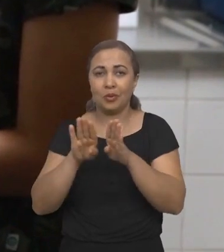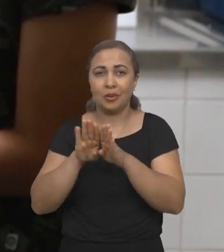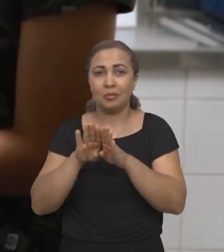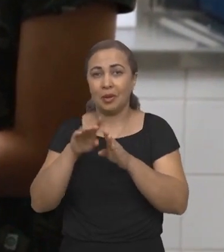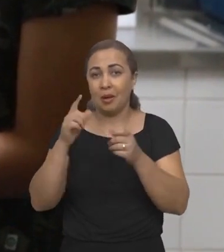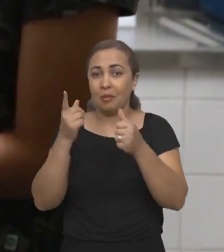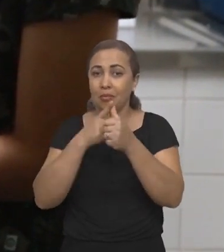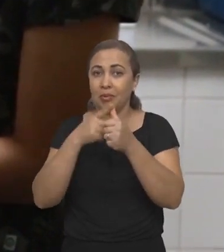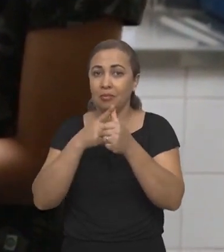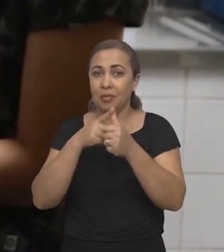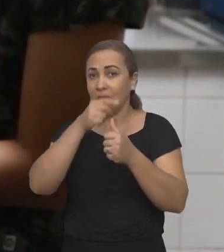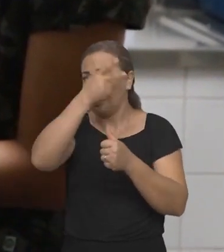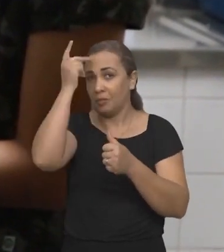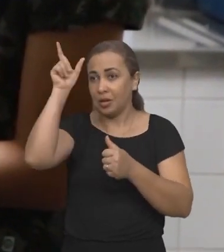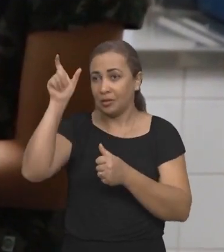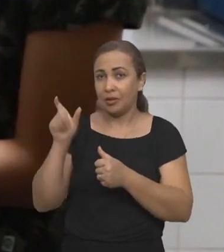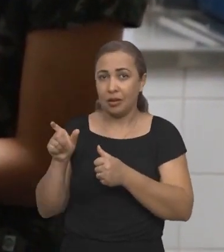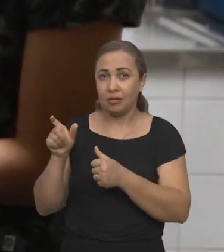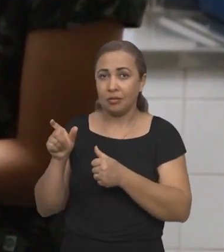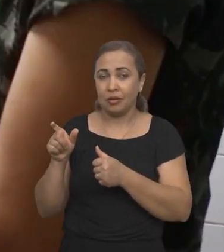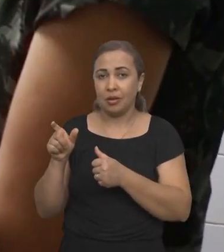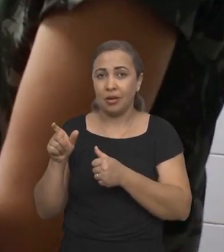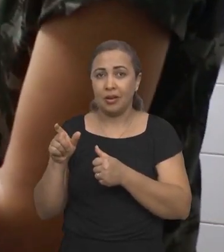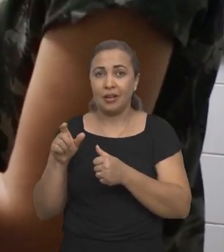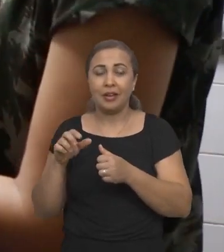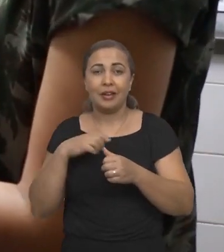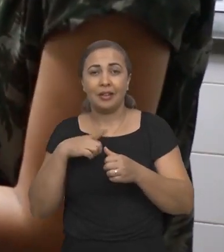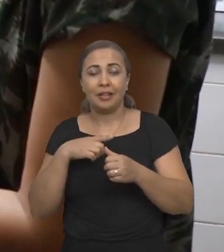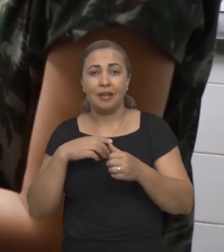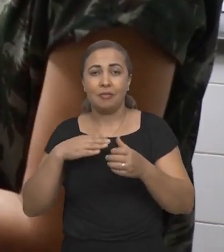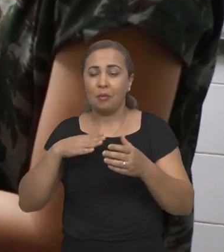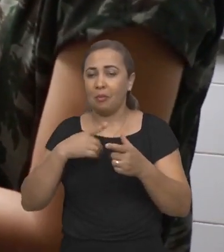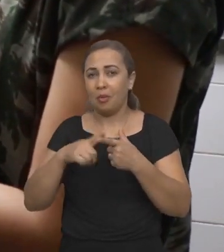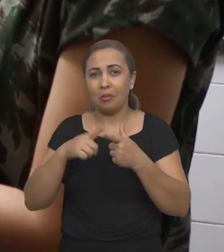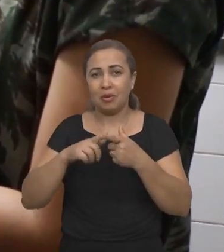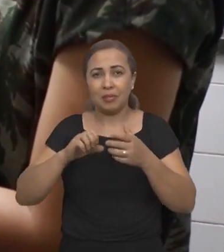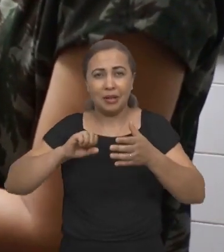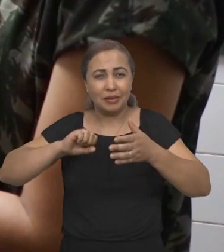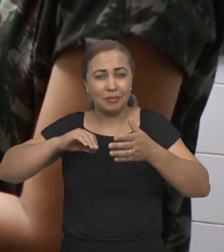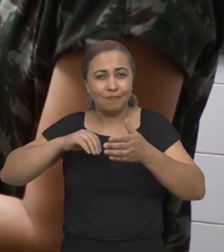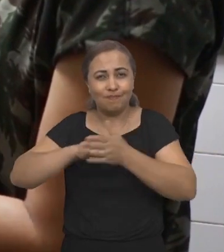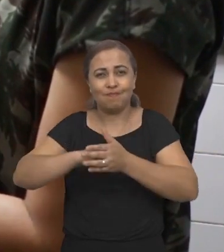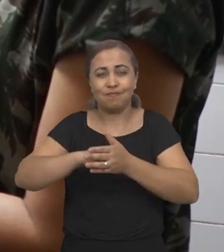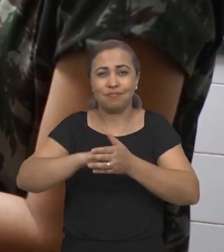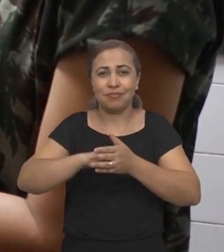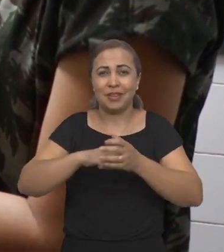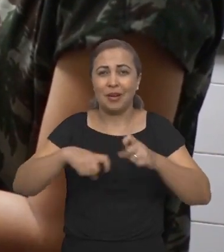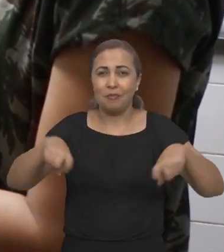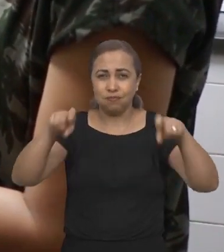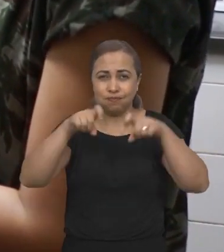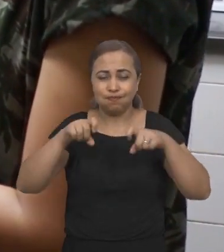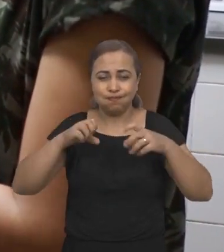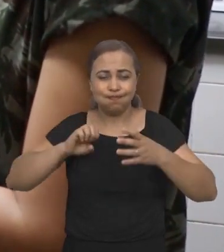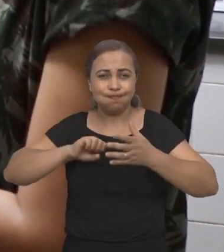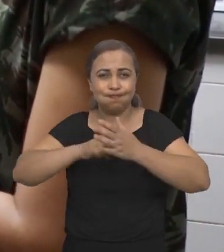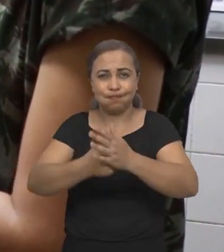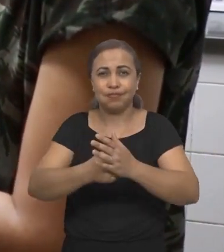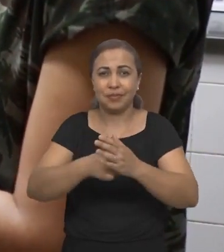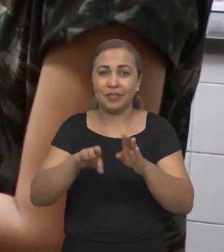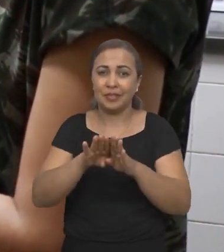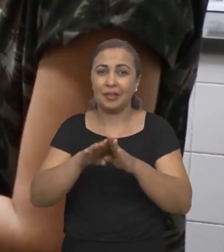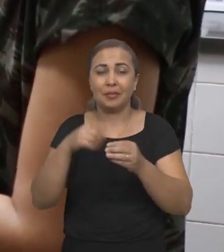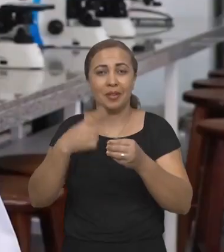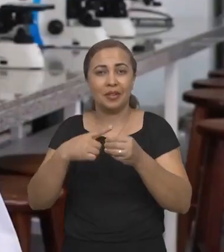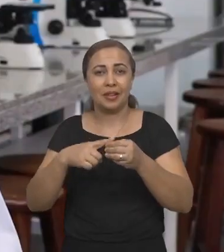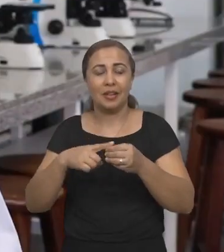paciente, que foi atendido em 2018, né, que foi esse vítima de um atropelamento pelo trator, e o segundo paciente que veio do município de